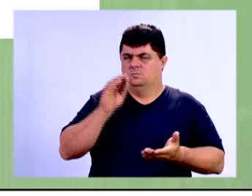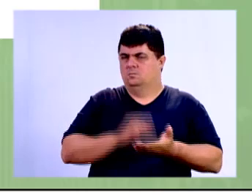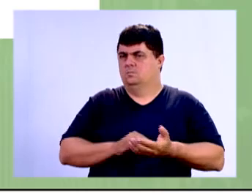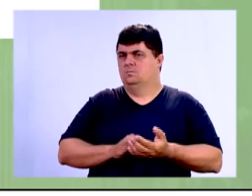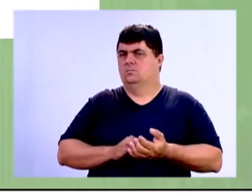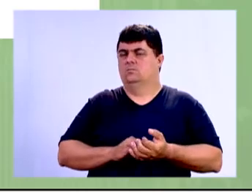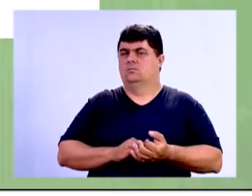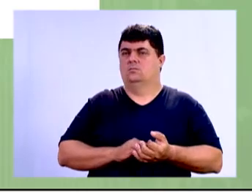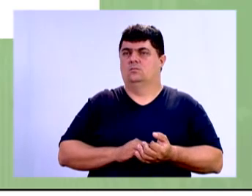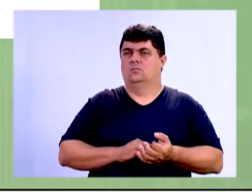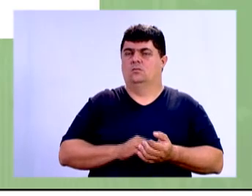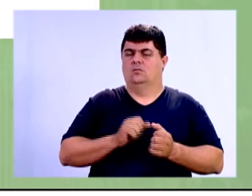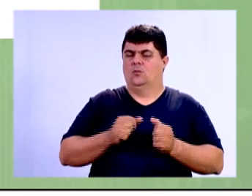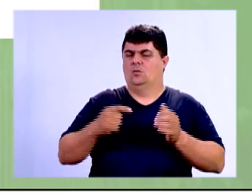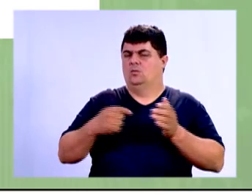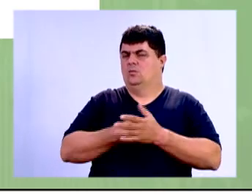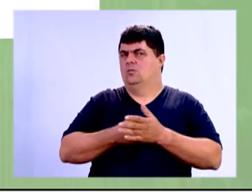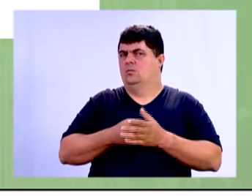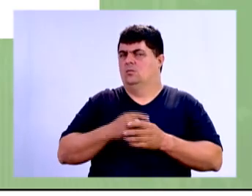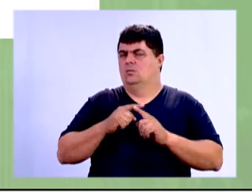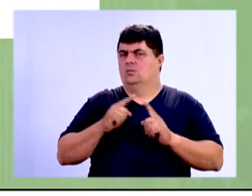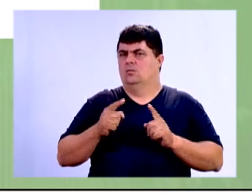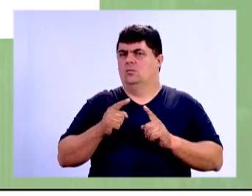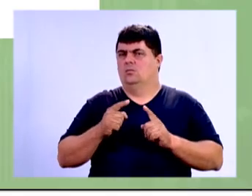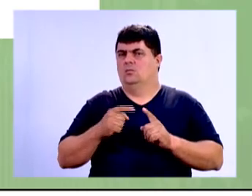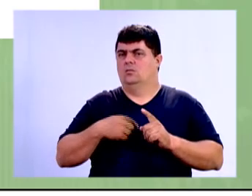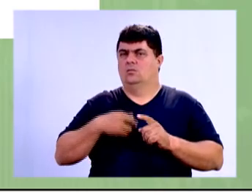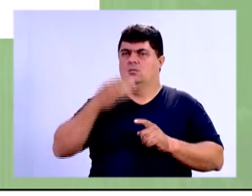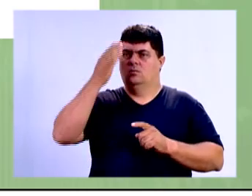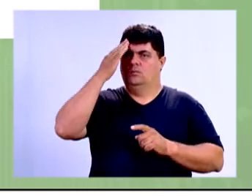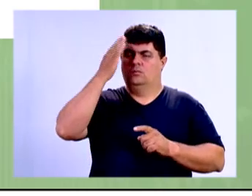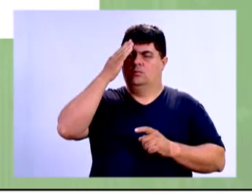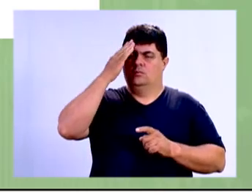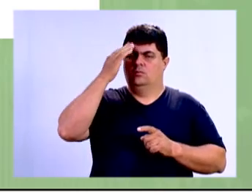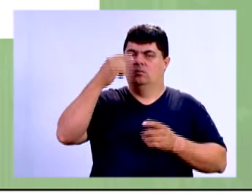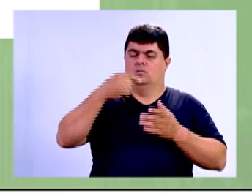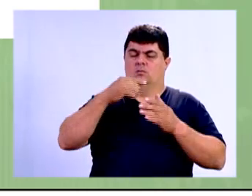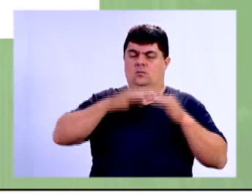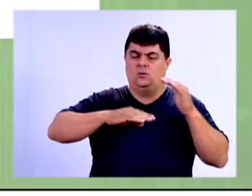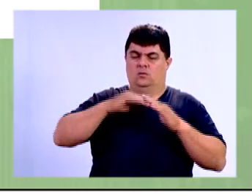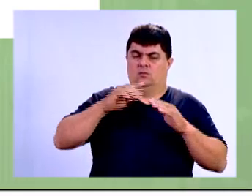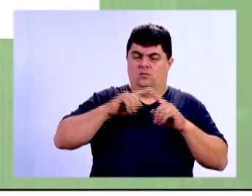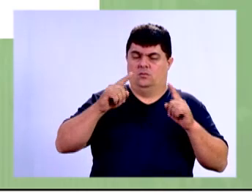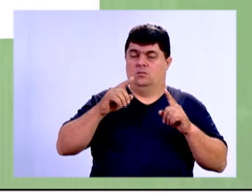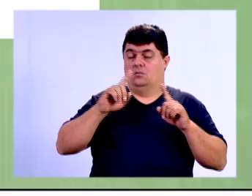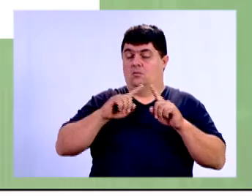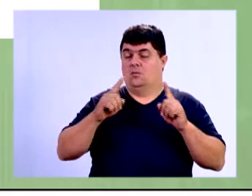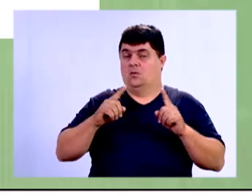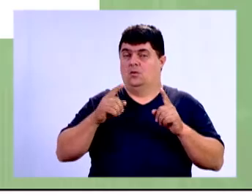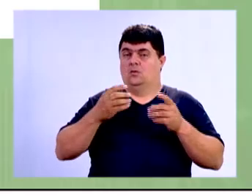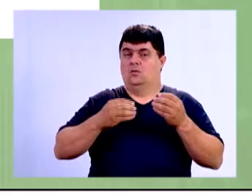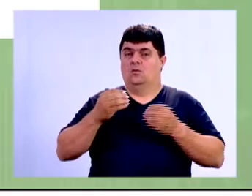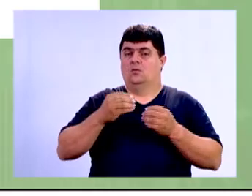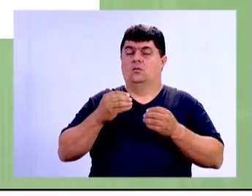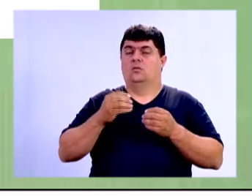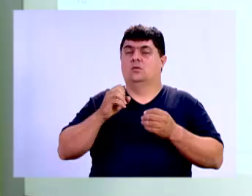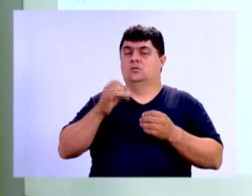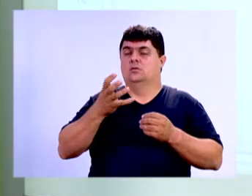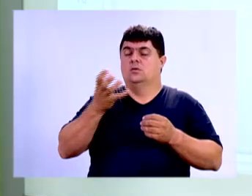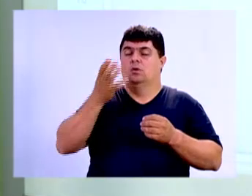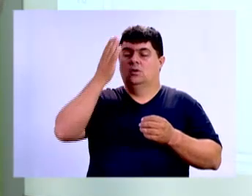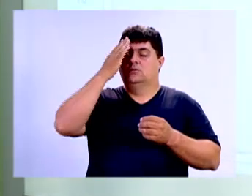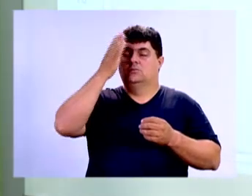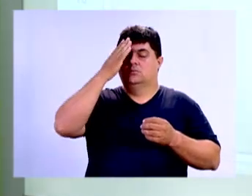coisa. Acho que você pode até se perguntar assim, professor, eu sei que um funcionário pertence a essa empresa, acabei de definir isso. Mas o contrário, se eu quiser